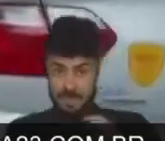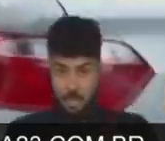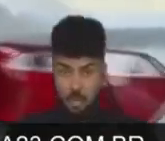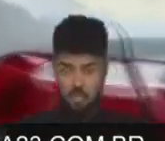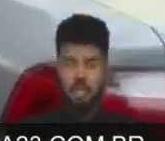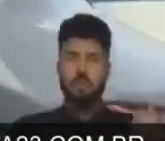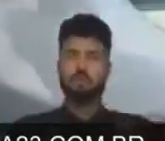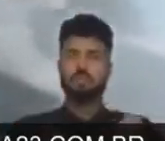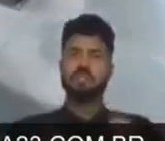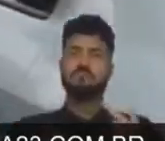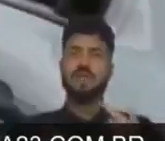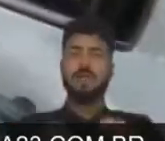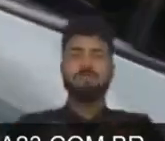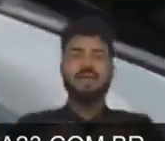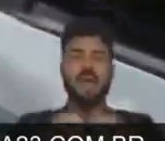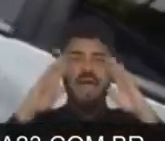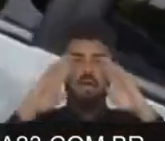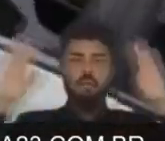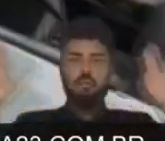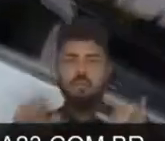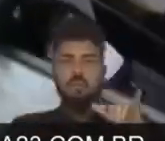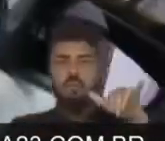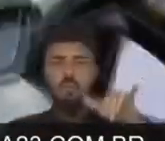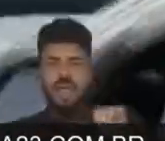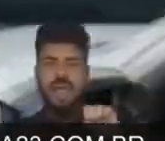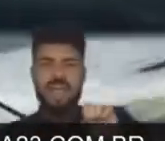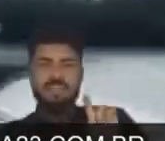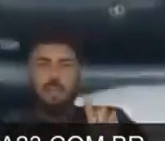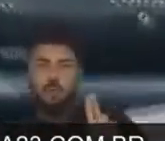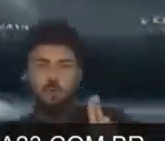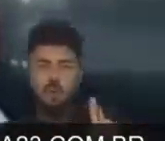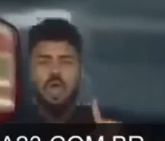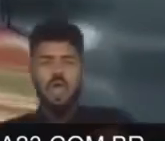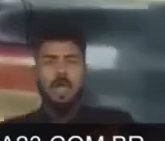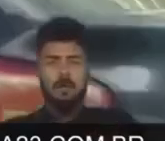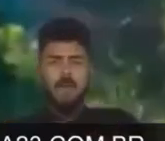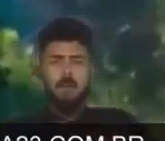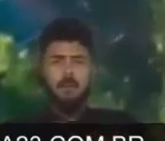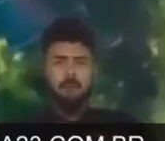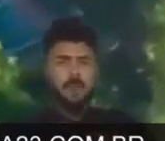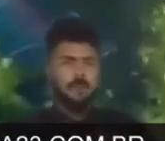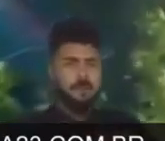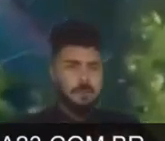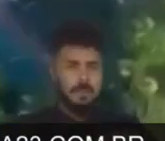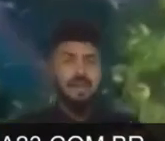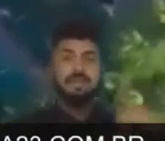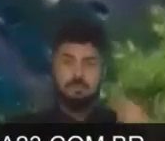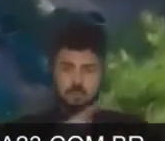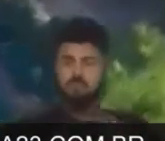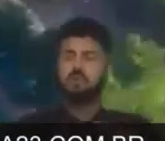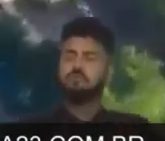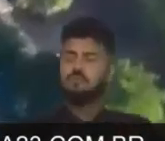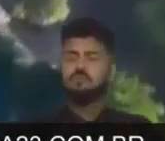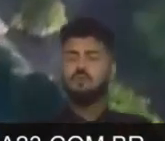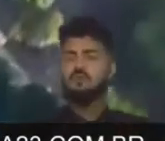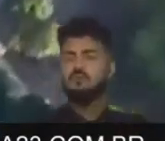se reuniram na região do aeroporto Santos Dumont, perto do centro do Rio, e formaram a fila de carros. Depois, os participantes da